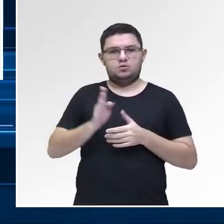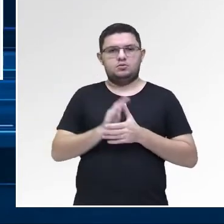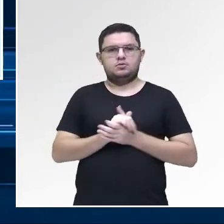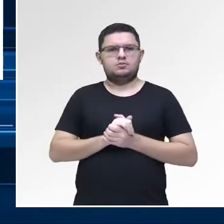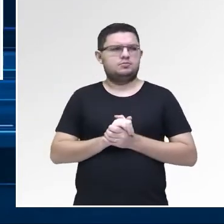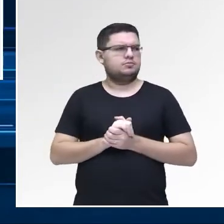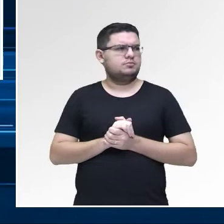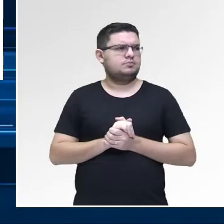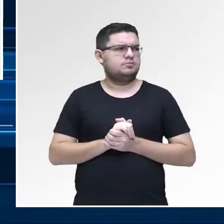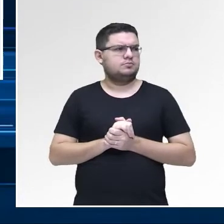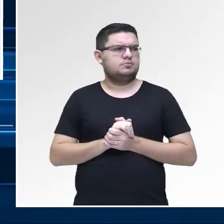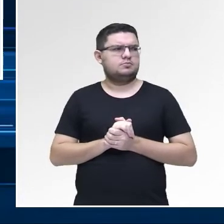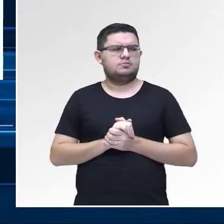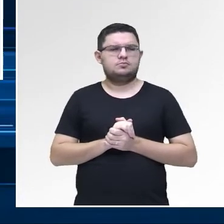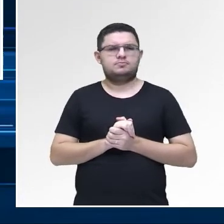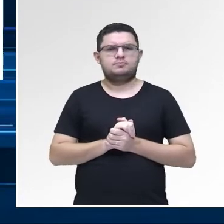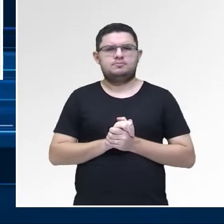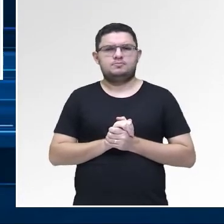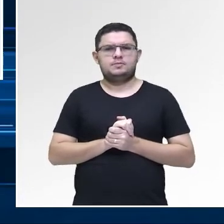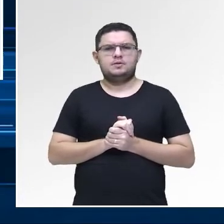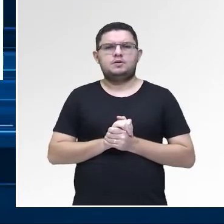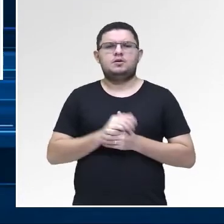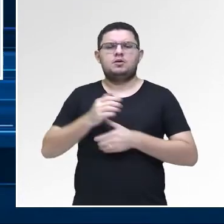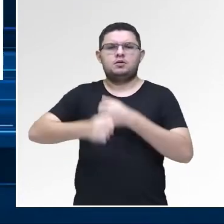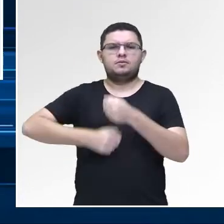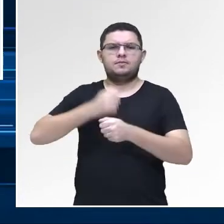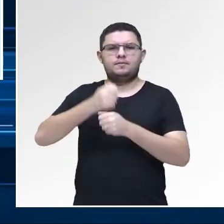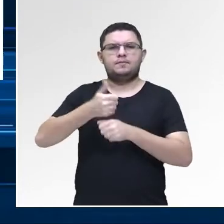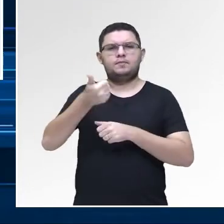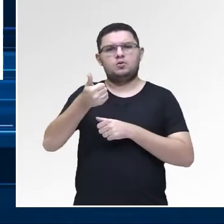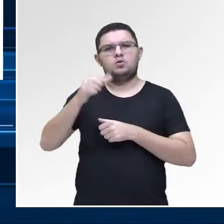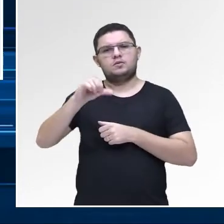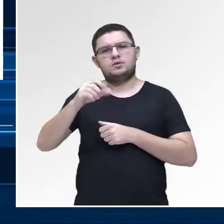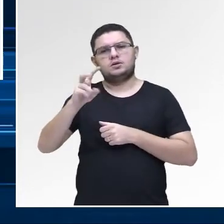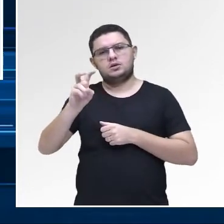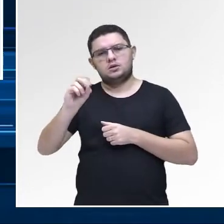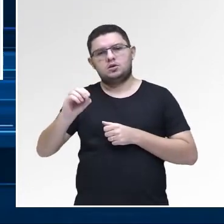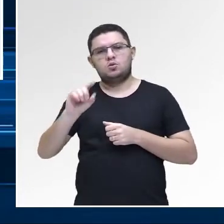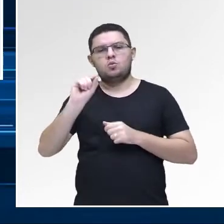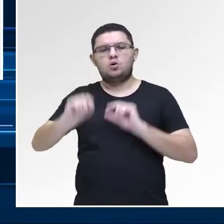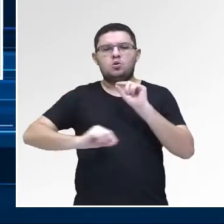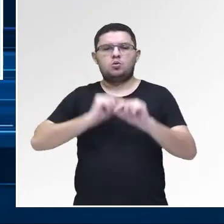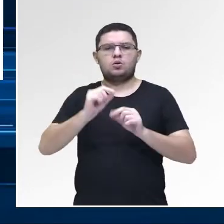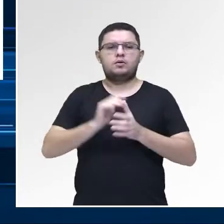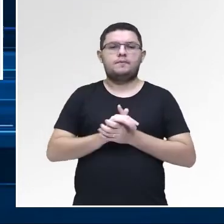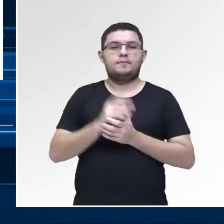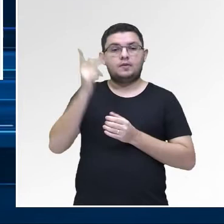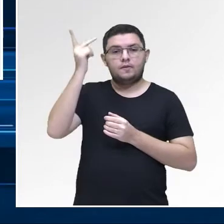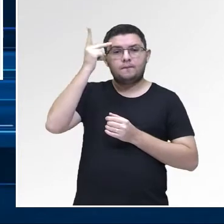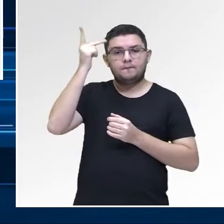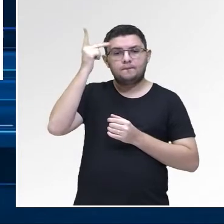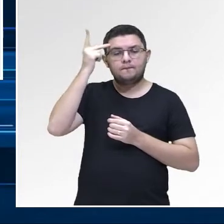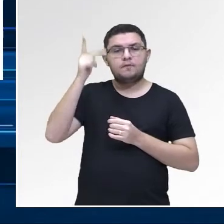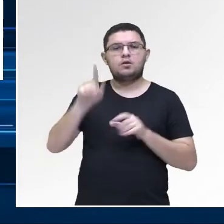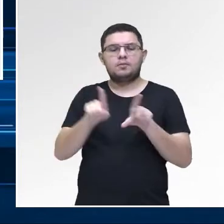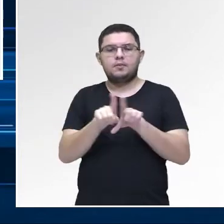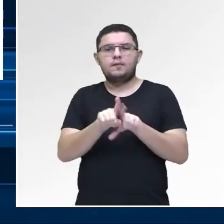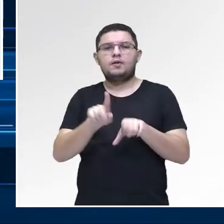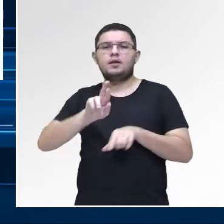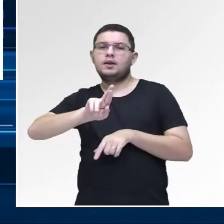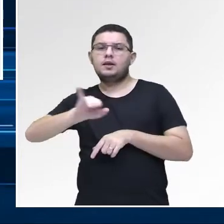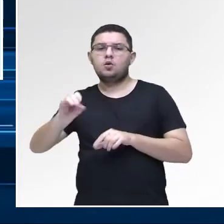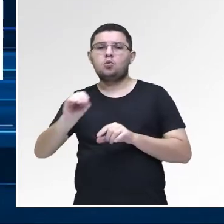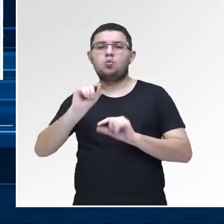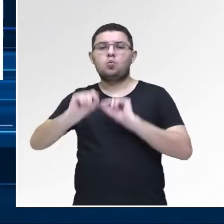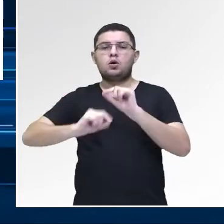1950, São Paulo e Rio de Janeiro continuaram crescendo em ritmo acelerado. Assim,